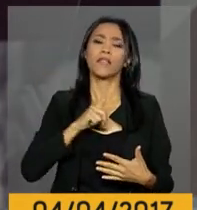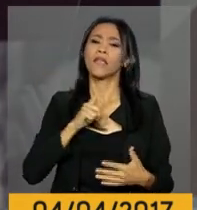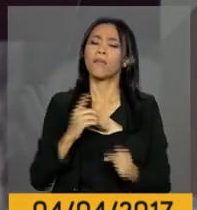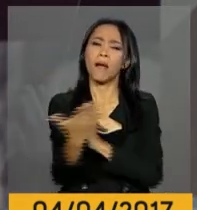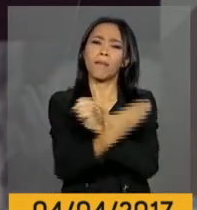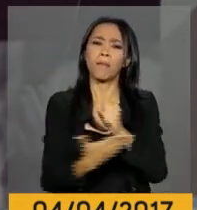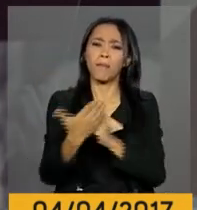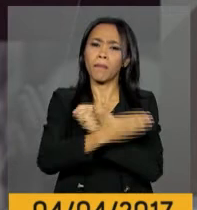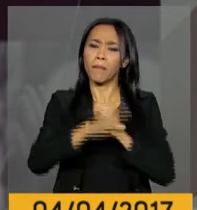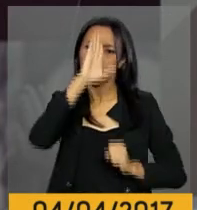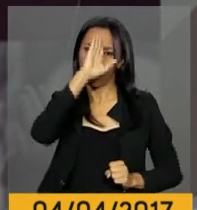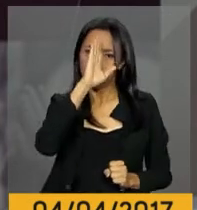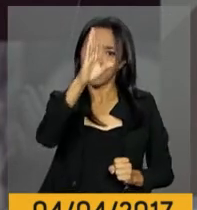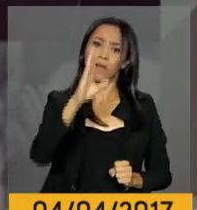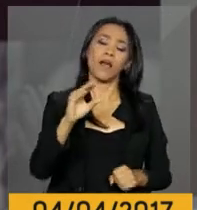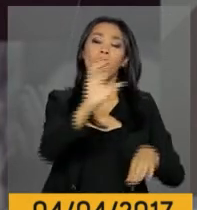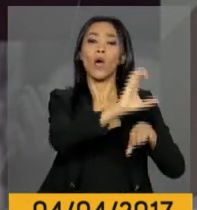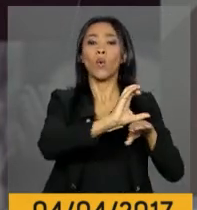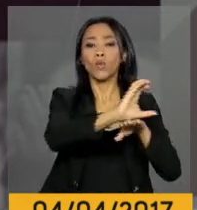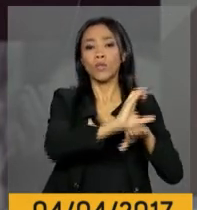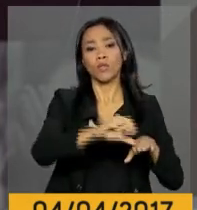fundamentais a Constituição de